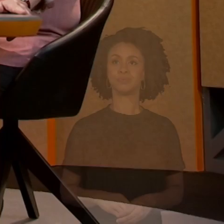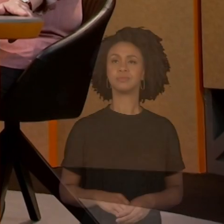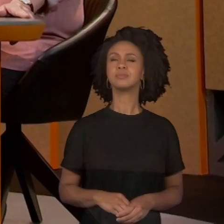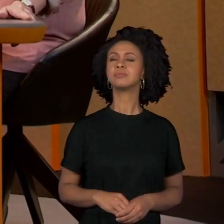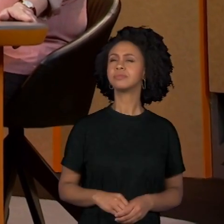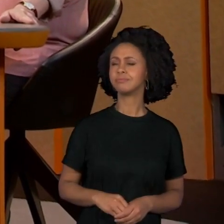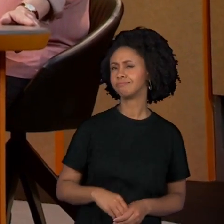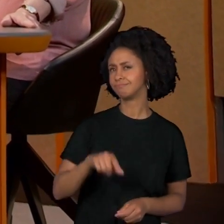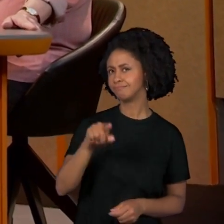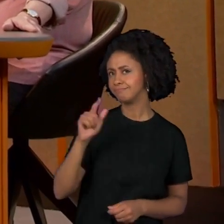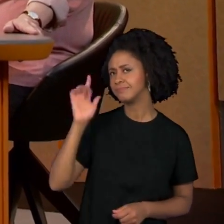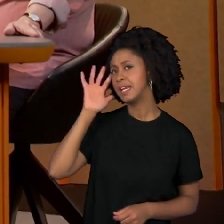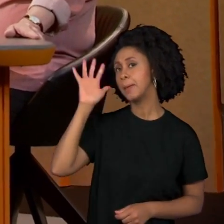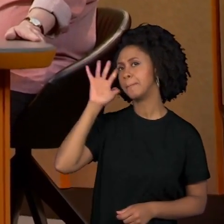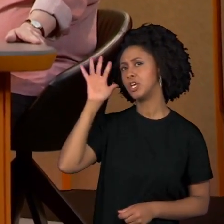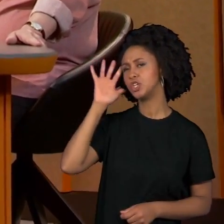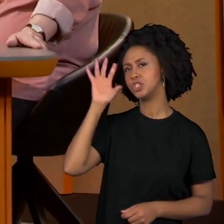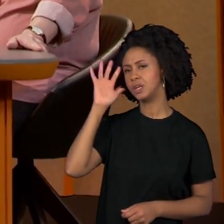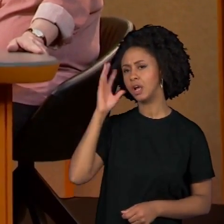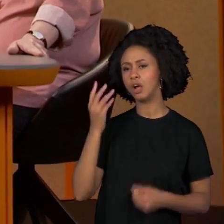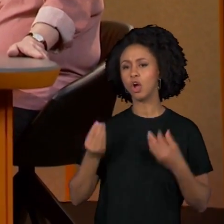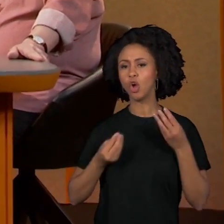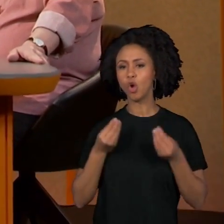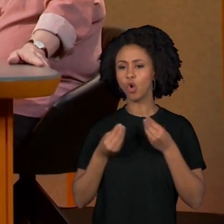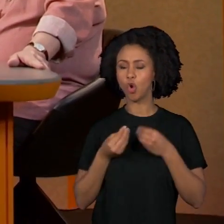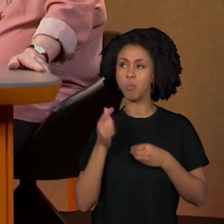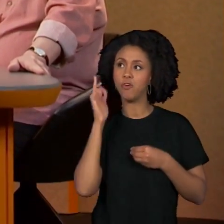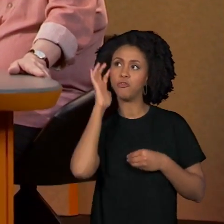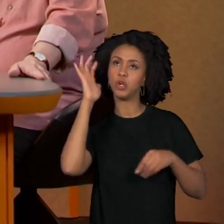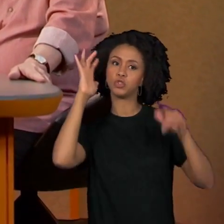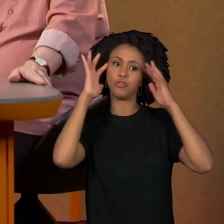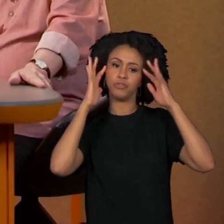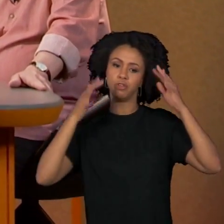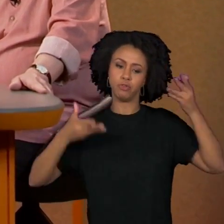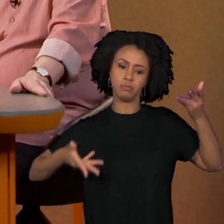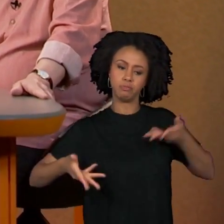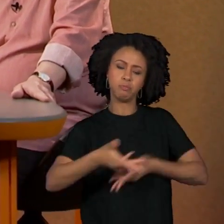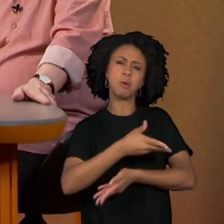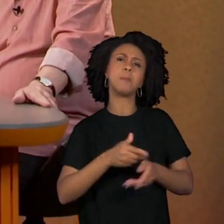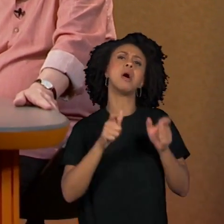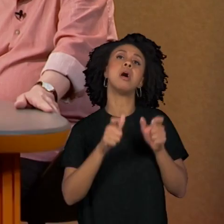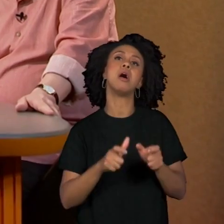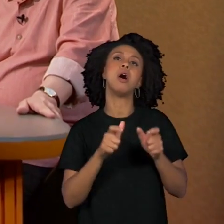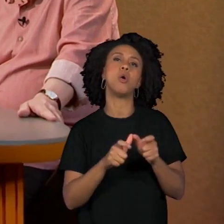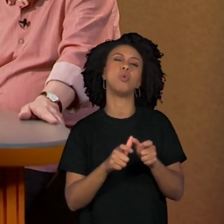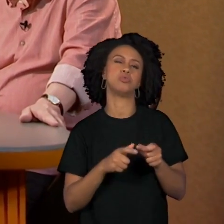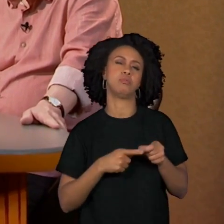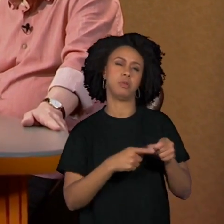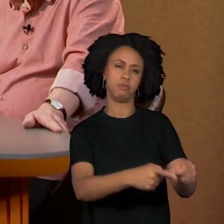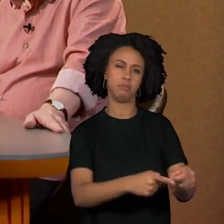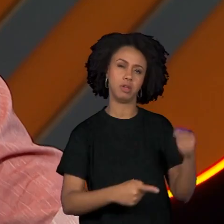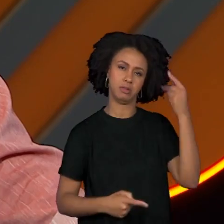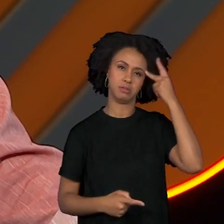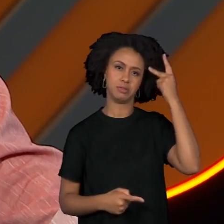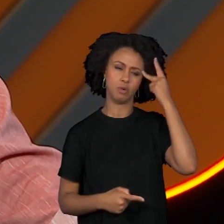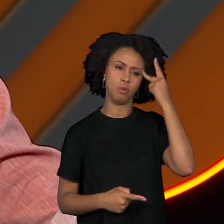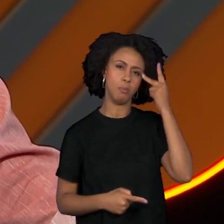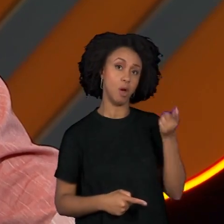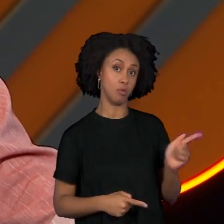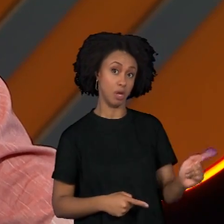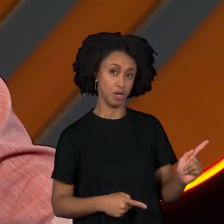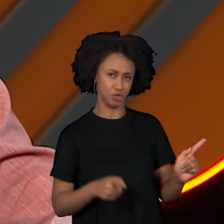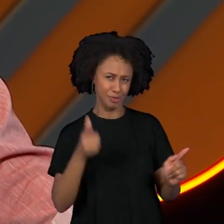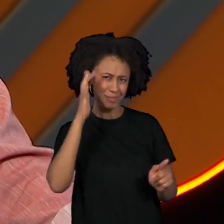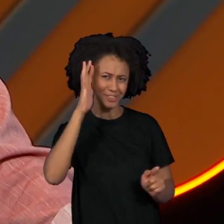Você já imaginou um café filosófico no bairro do Grajaú, na periferia de São Paulo,